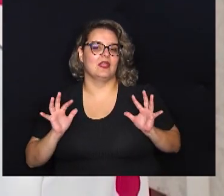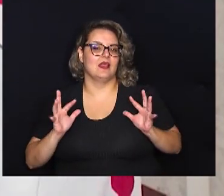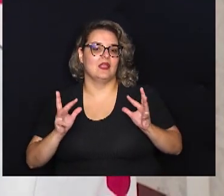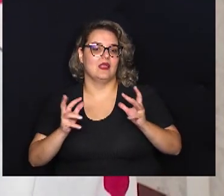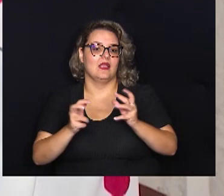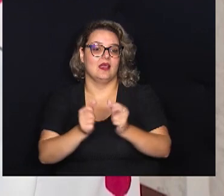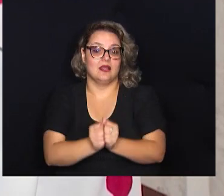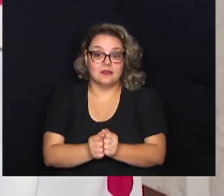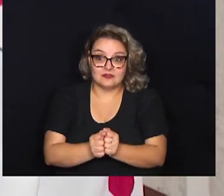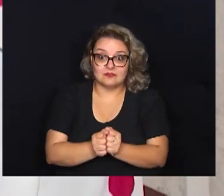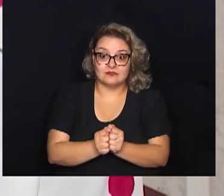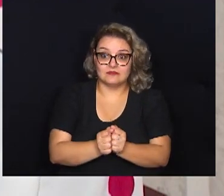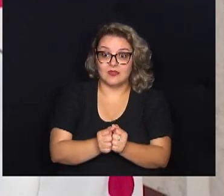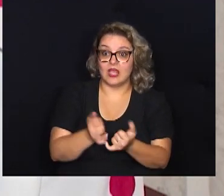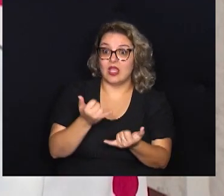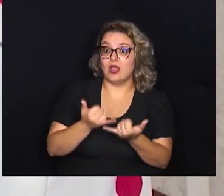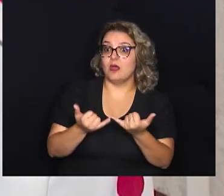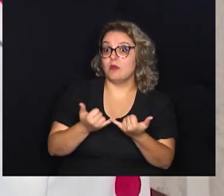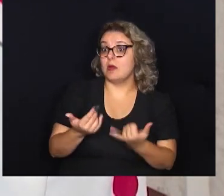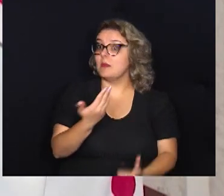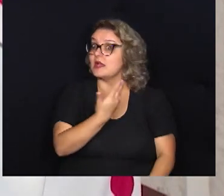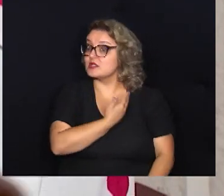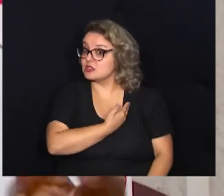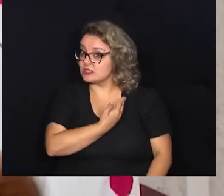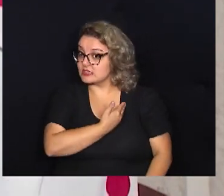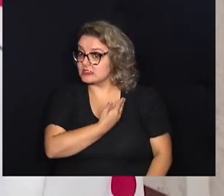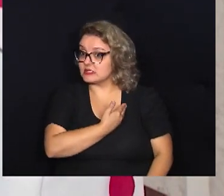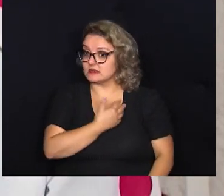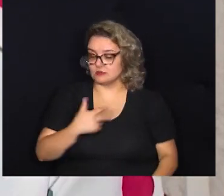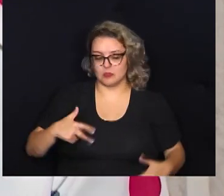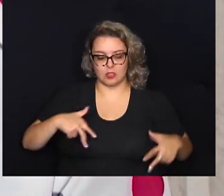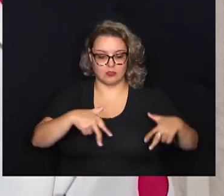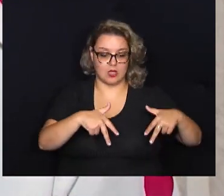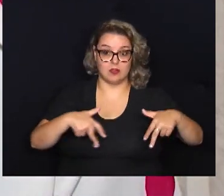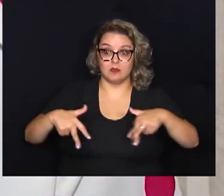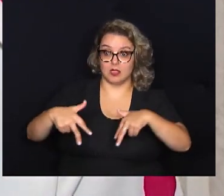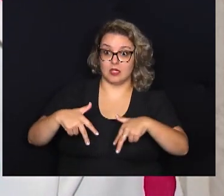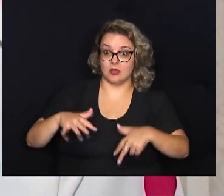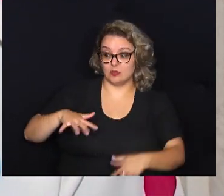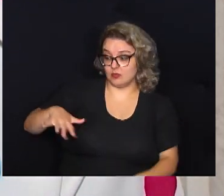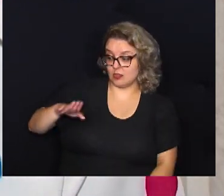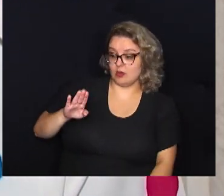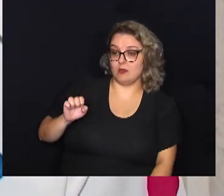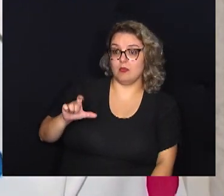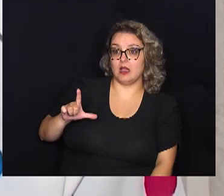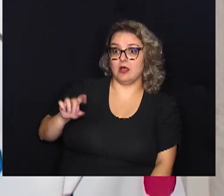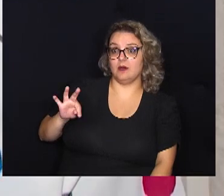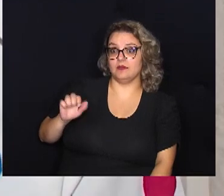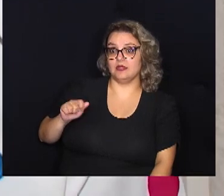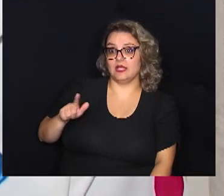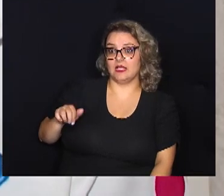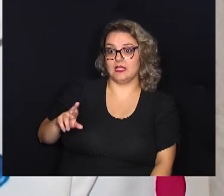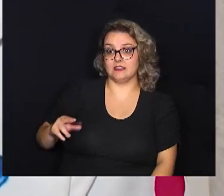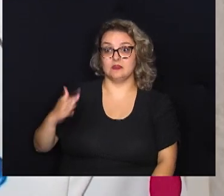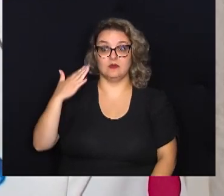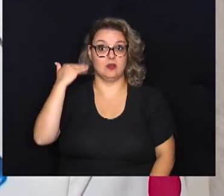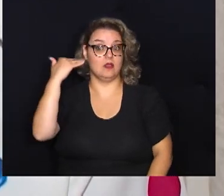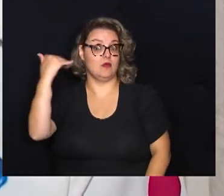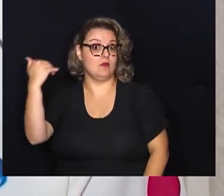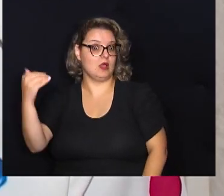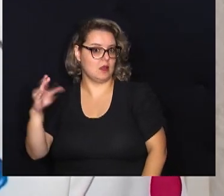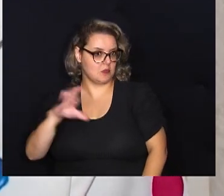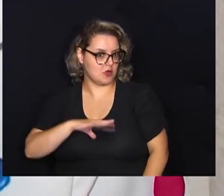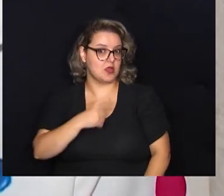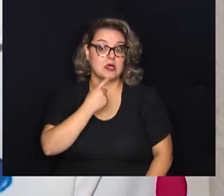convidou uma parte das amigas, que eles, lá o pessoal do Baltazar, eles foram gente muito conhecida aqui em